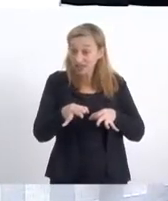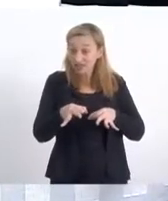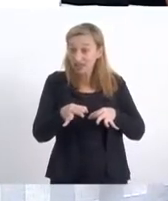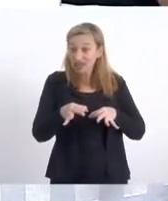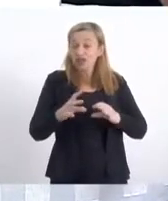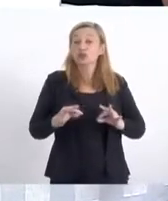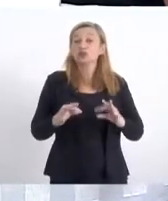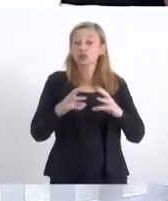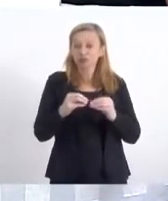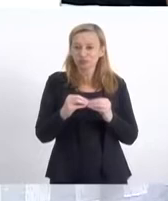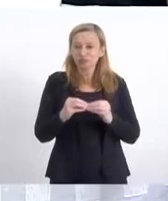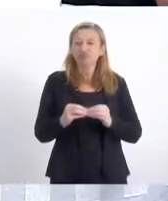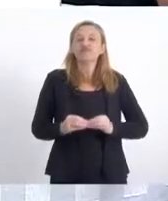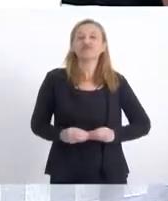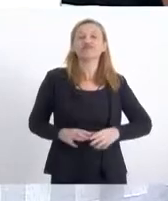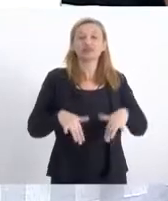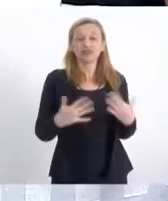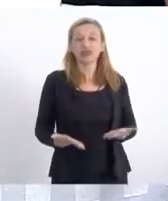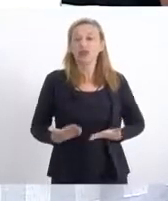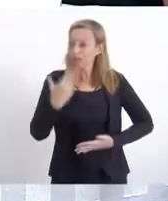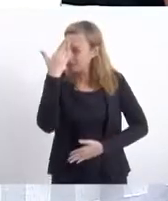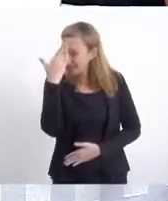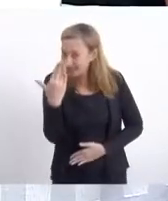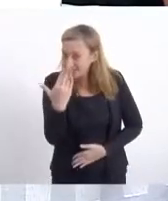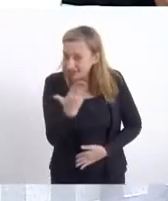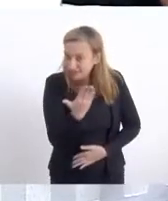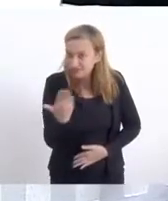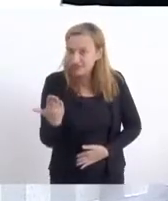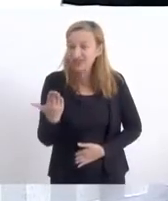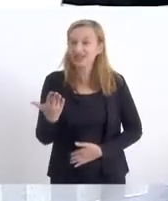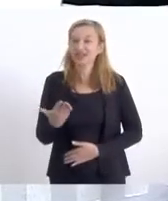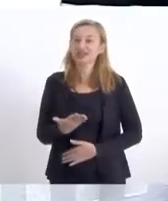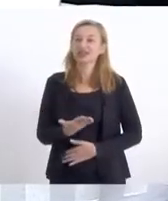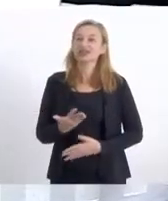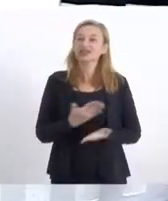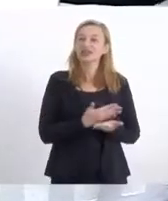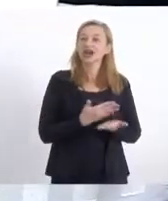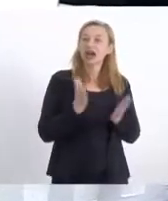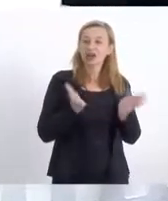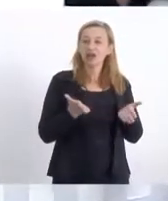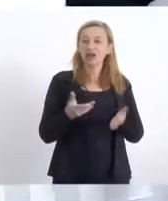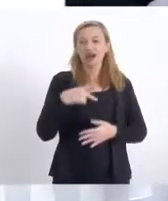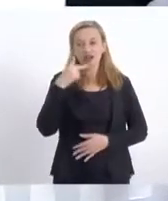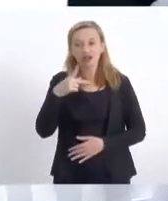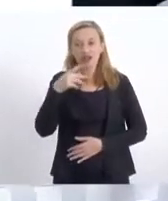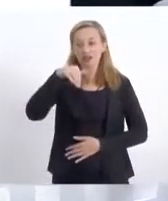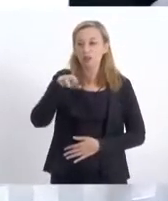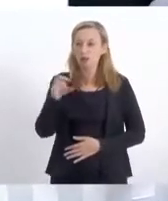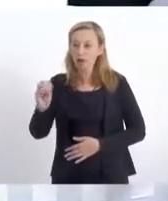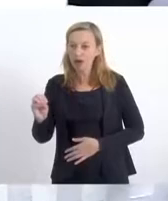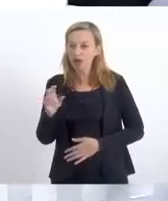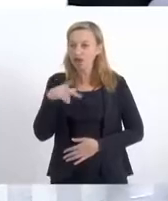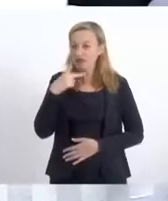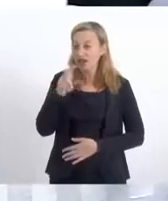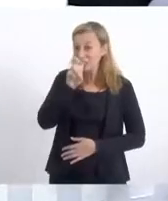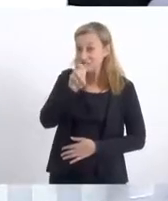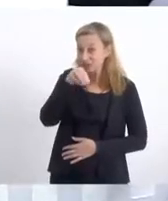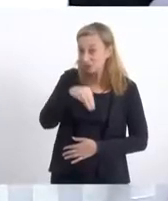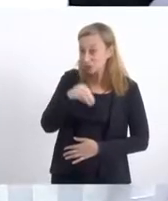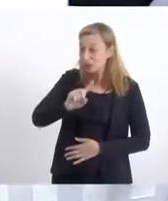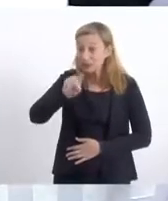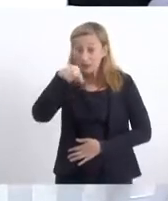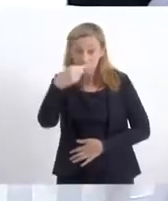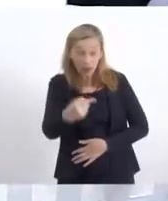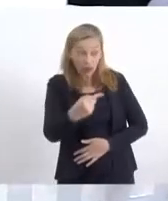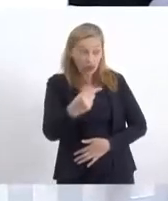caravanas. Então é isso. Muito, muito obrigado. A dinâmica, nós vamos passar agora a palavra para o Mauro fazer uma exposição de 5 minutos, depois vamos